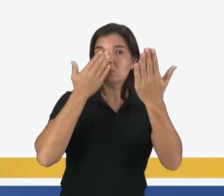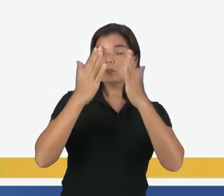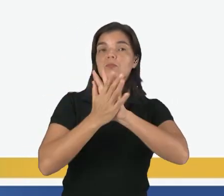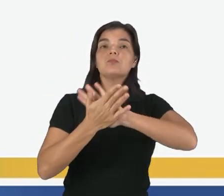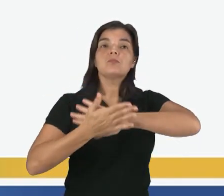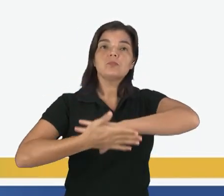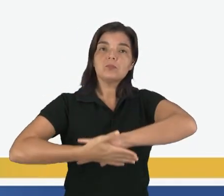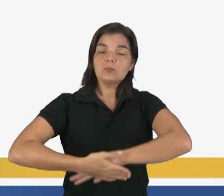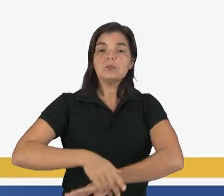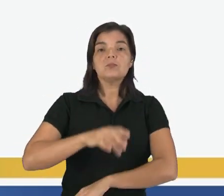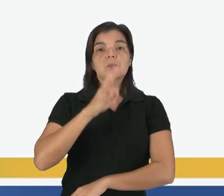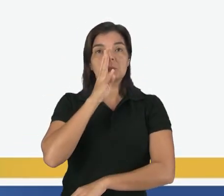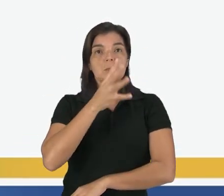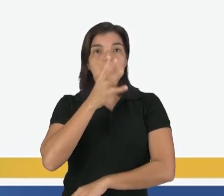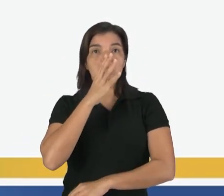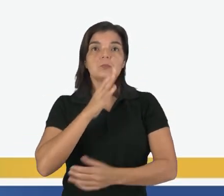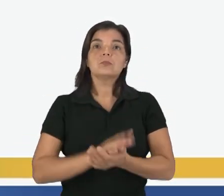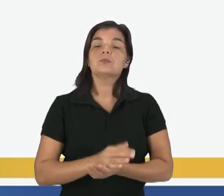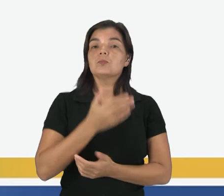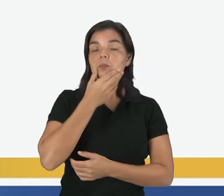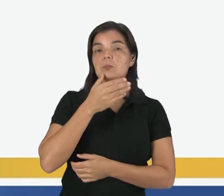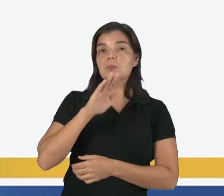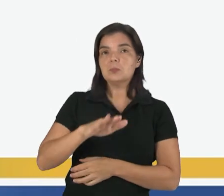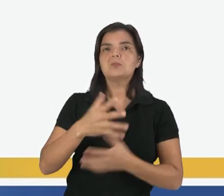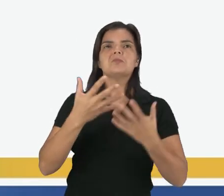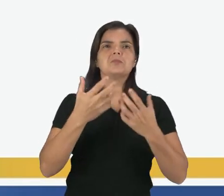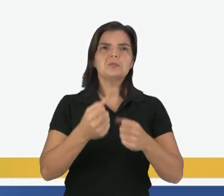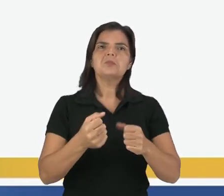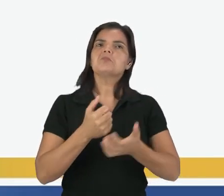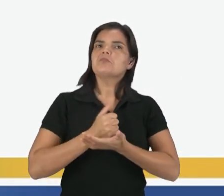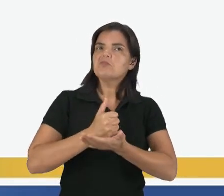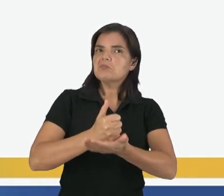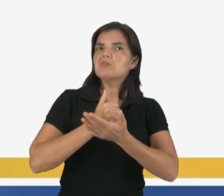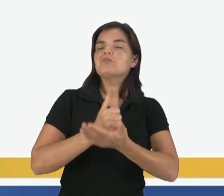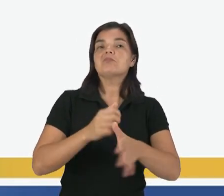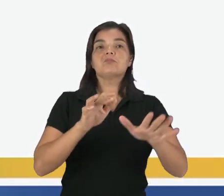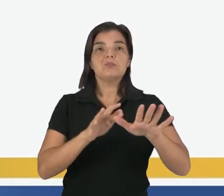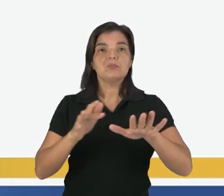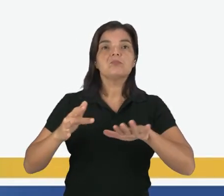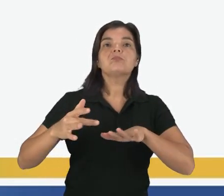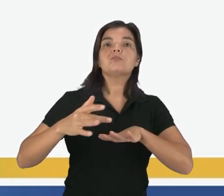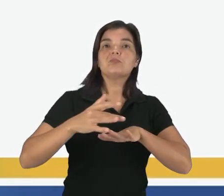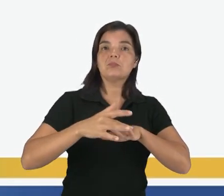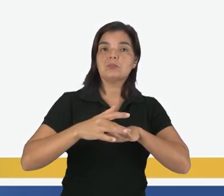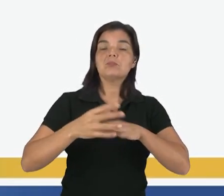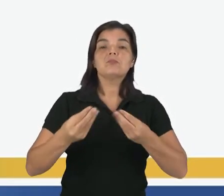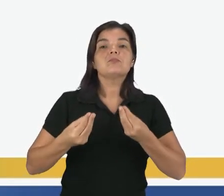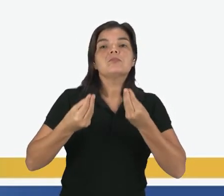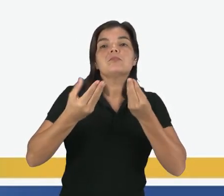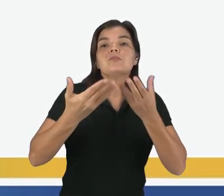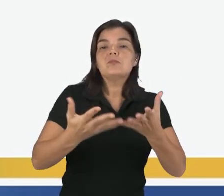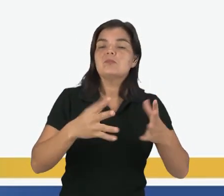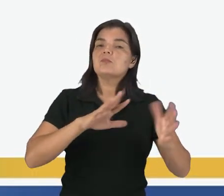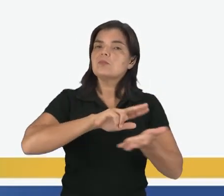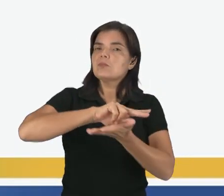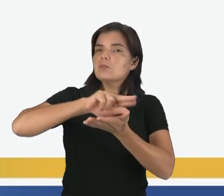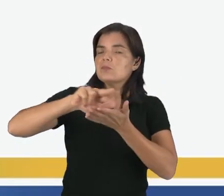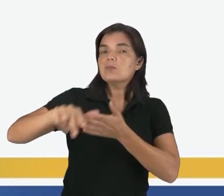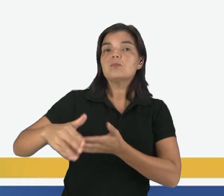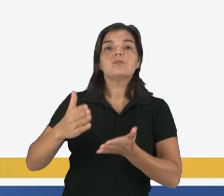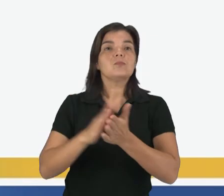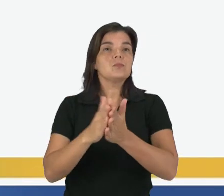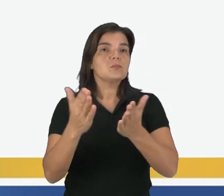psicológico destruído com esse tipo de insultos. O menino recebeu o apoio dos usuários das redes sociais e doação